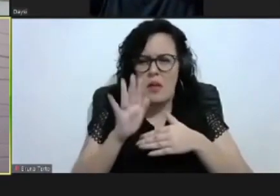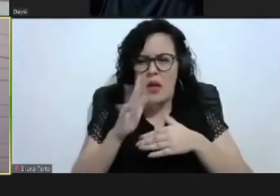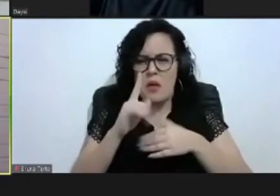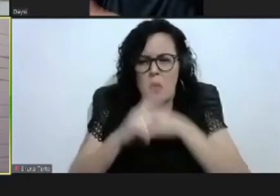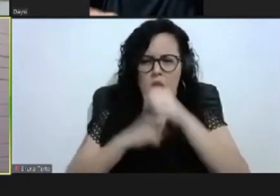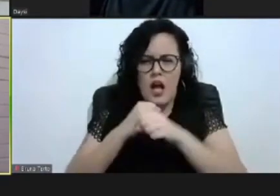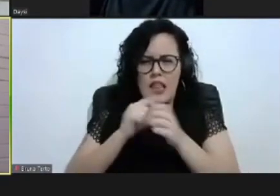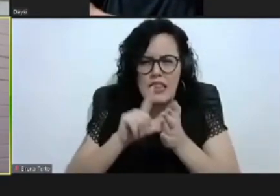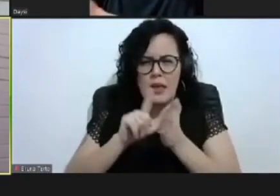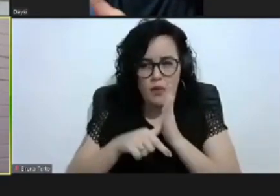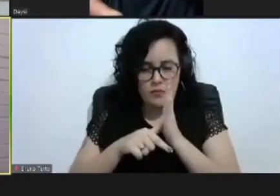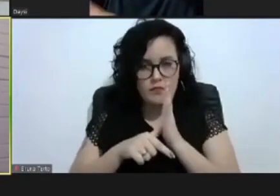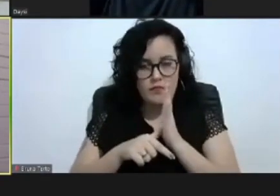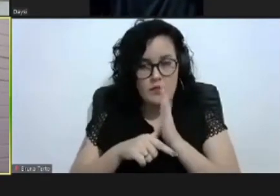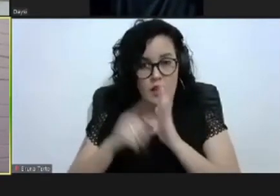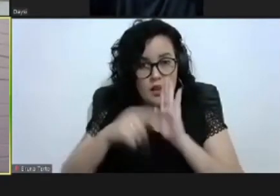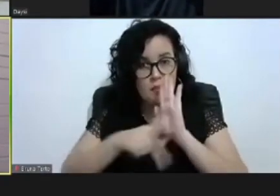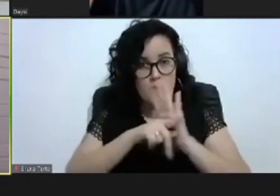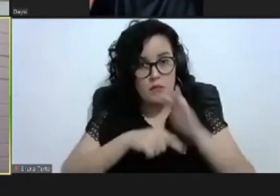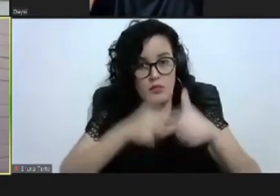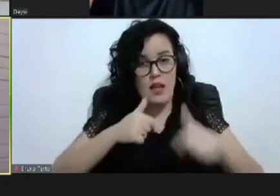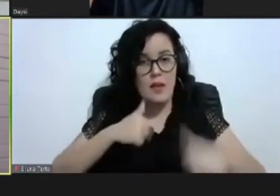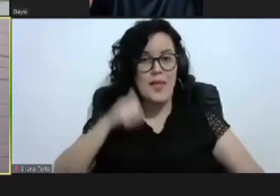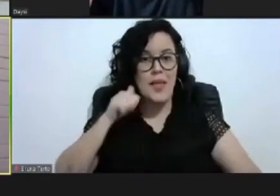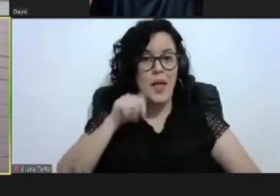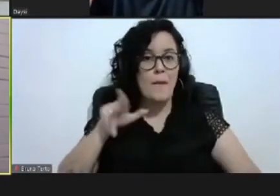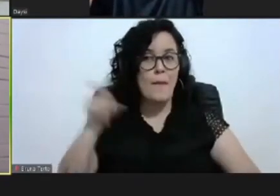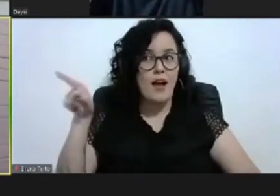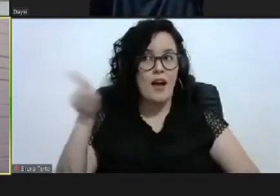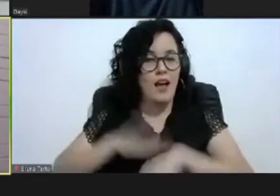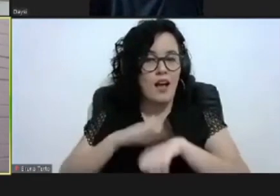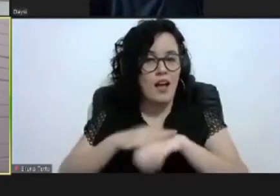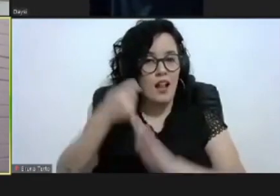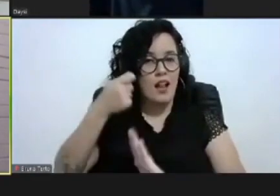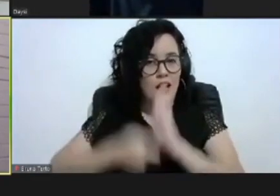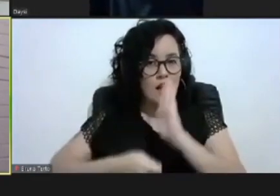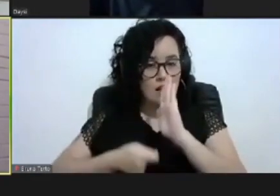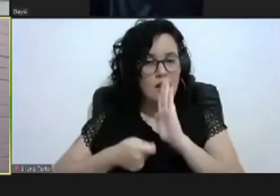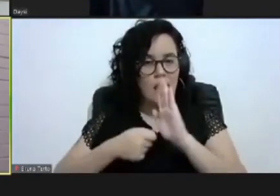era um livro de sociologia do trabalho, um livro da minha irmã, era a tese dela,